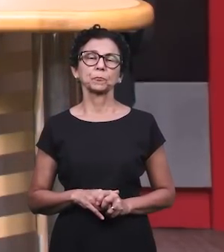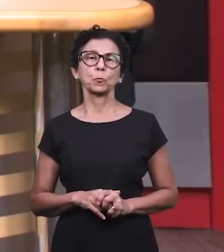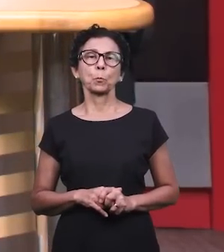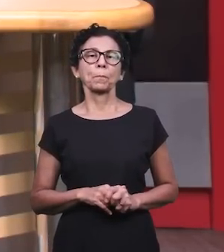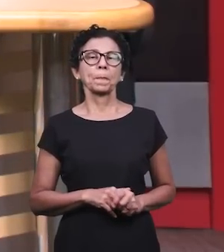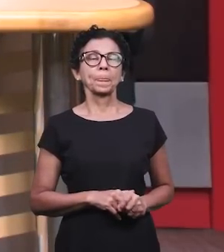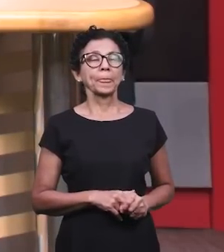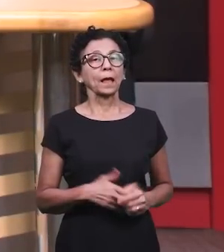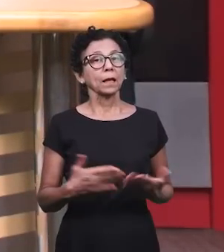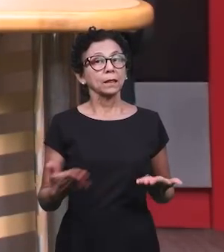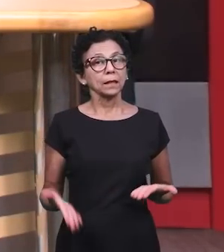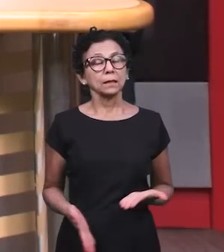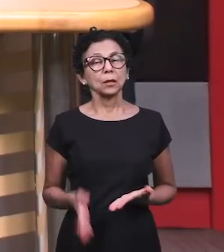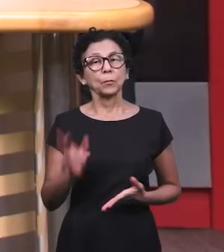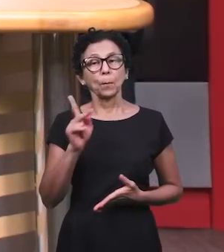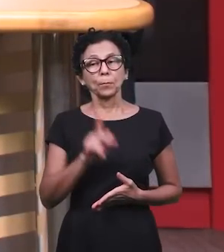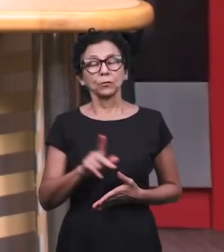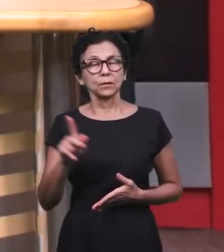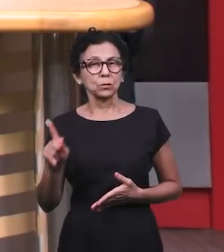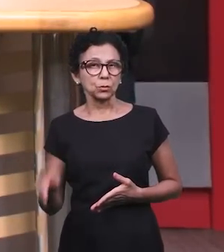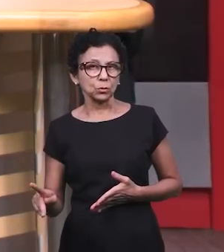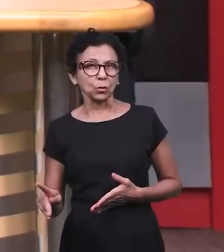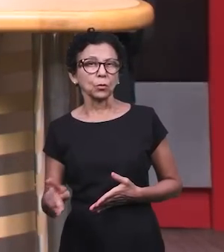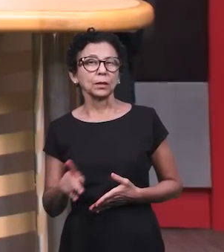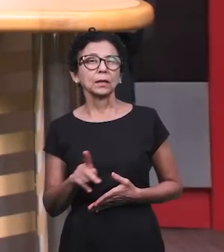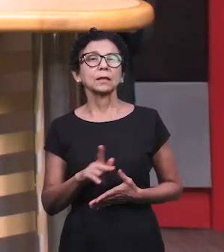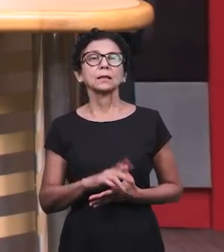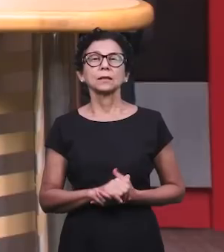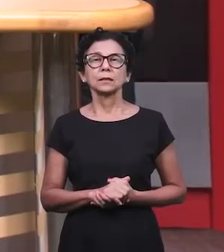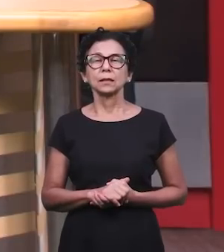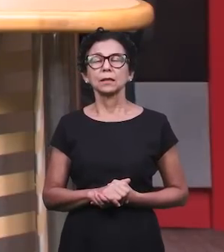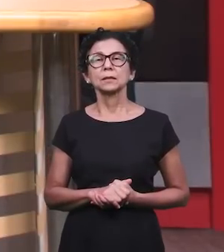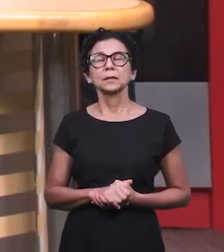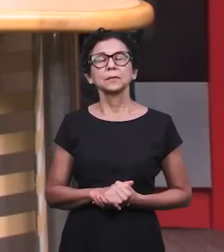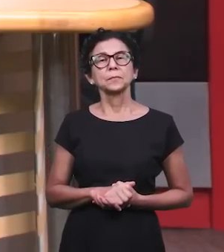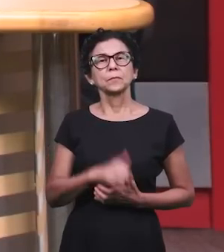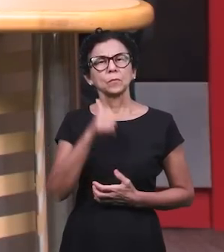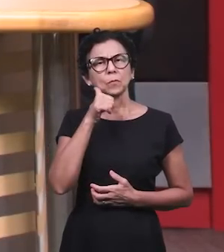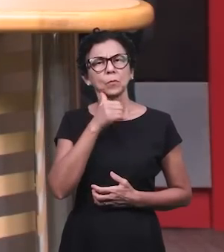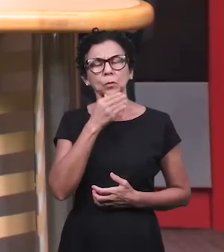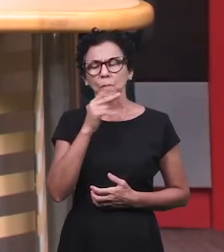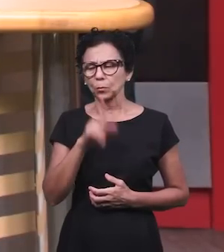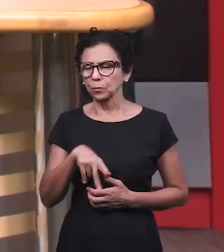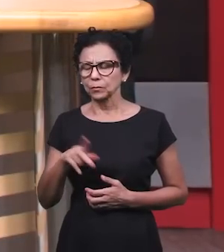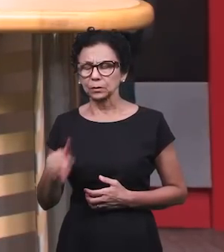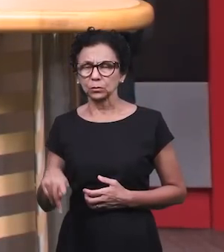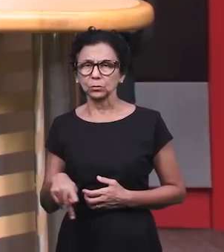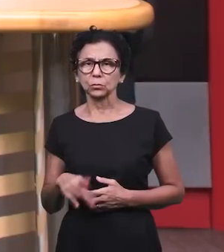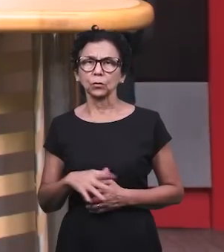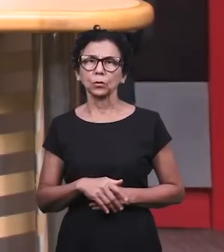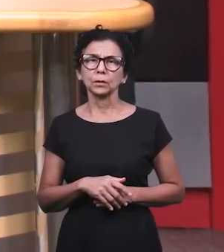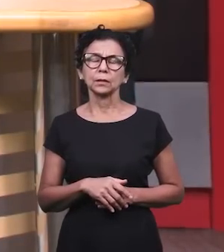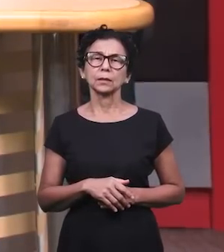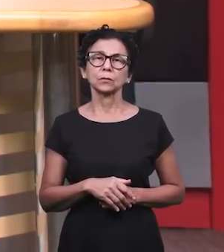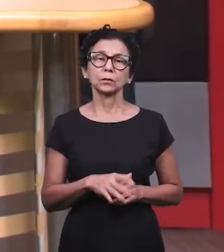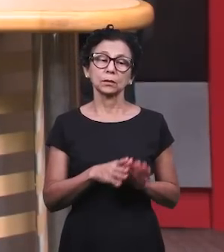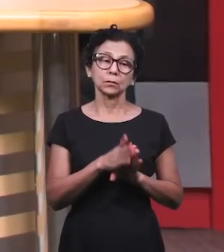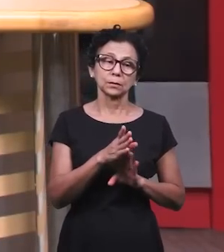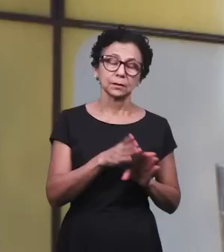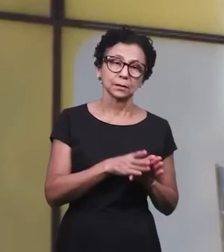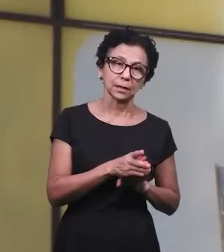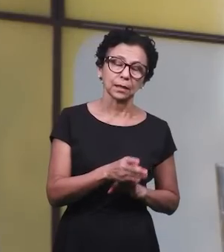a professora, os professores, né? Sempre valorizar os professores, quando o professor fala. Então eu acho que